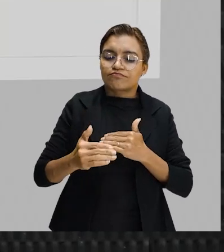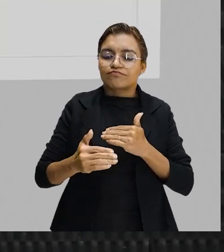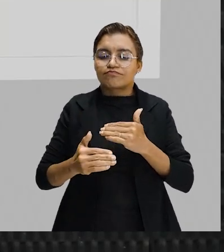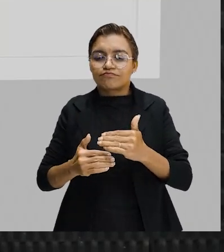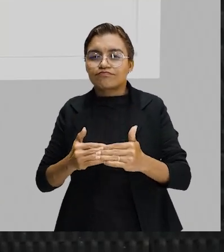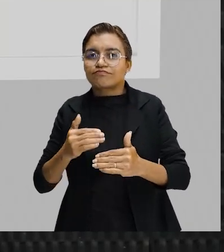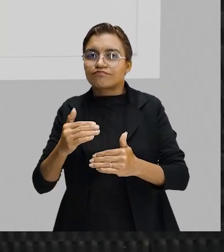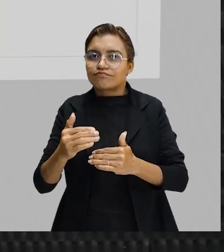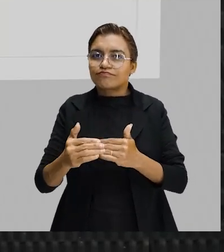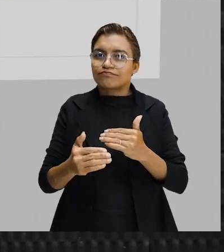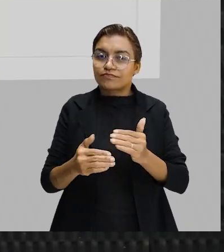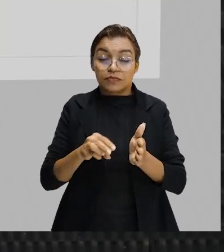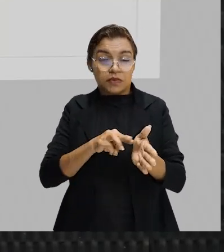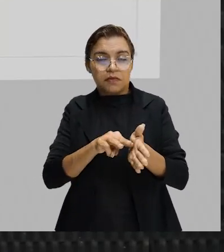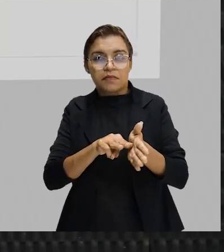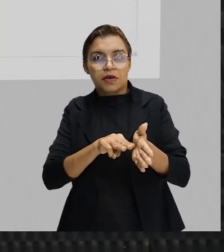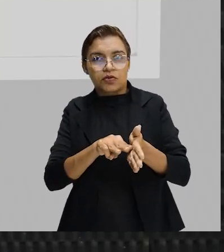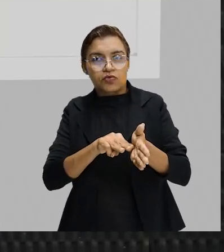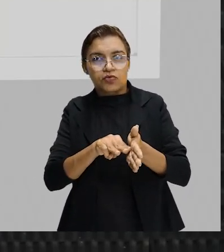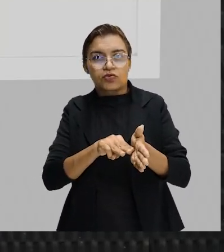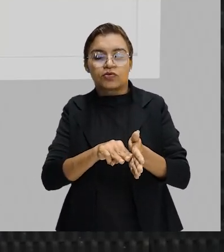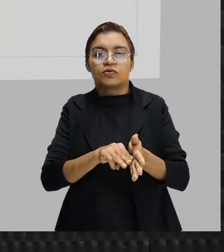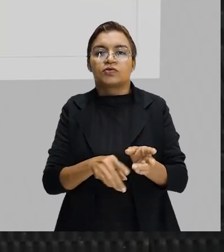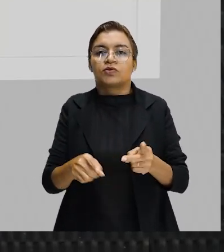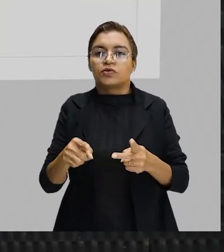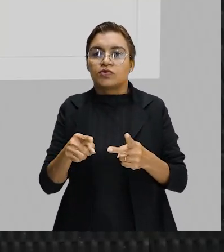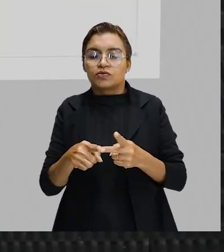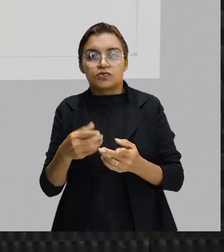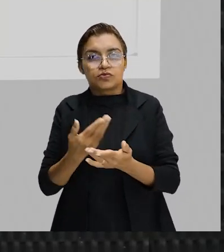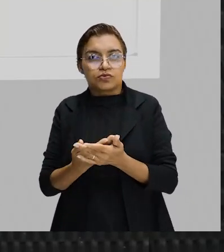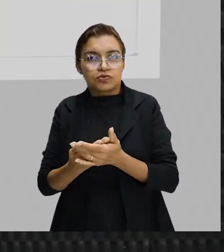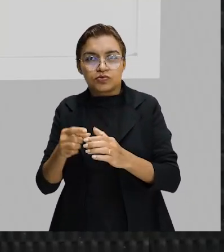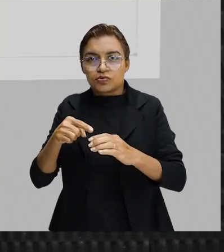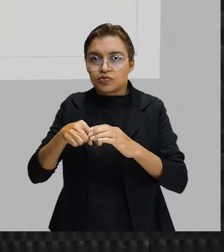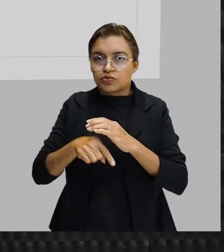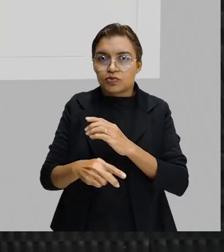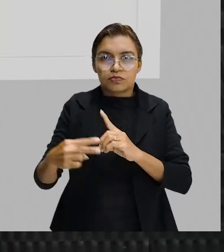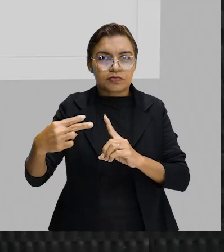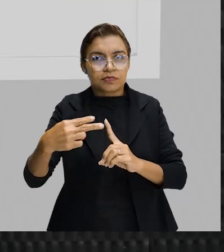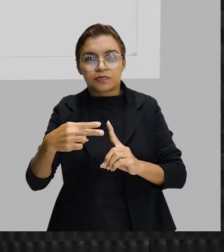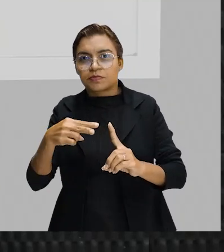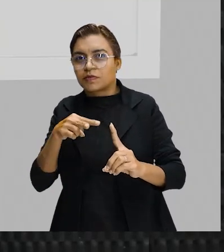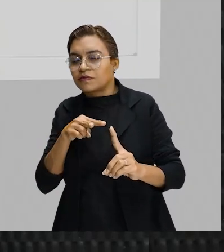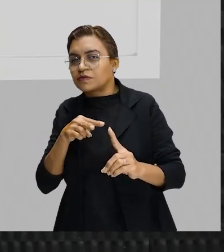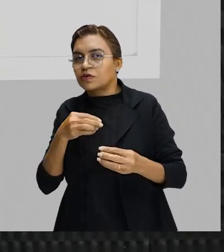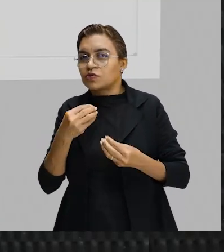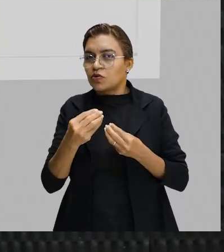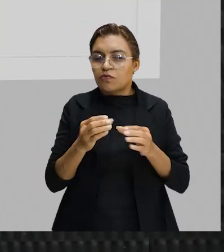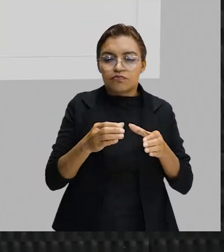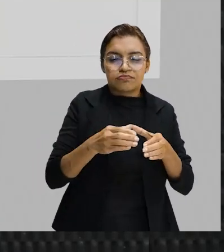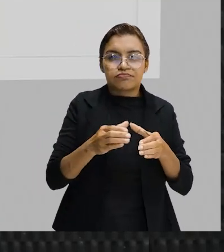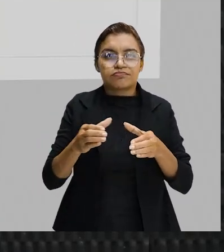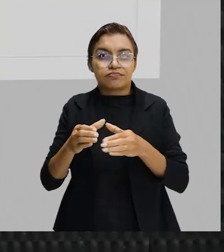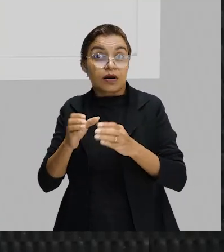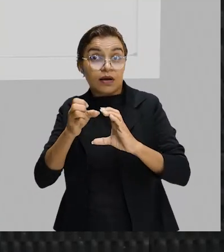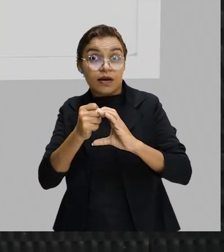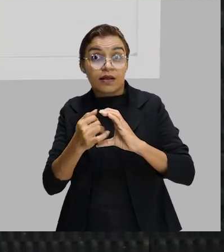maior de uma metodologia, de uma profundidade, de uma visão de conjunto, ó, características que